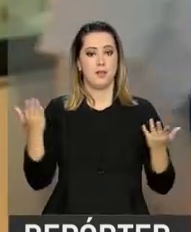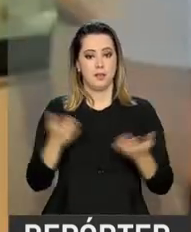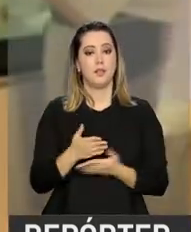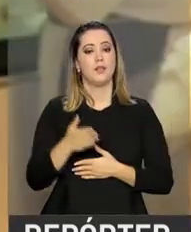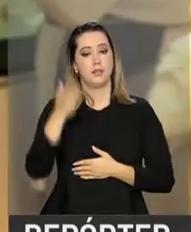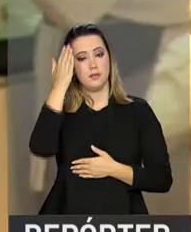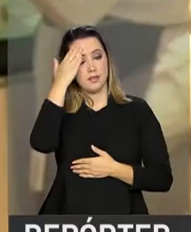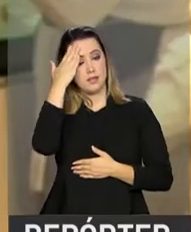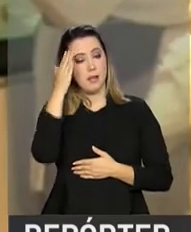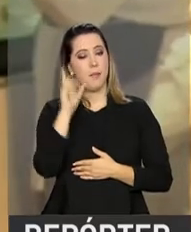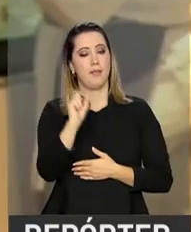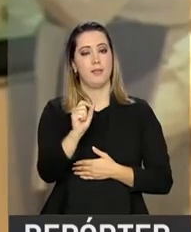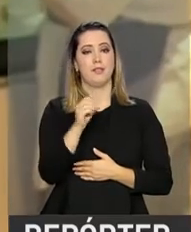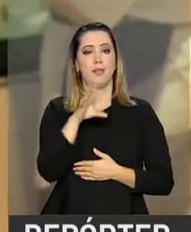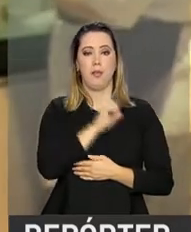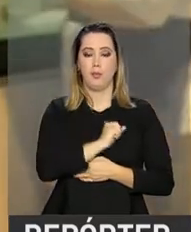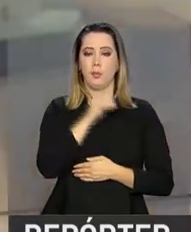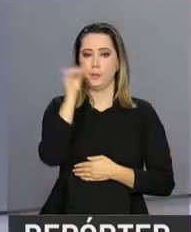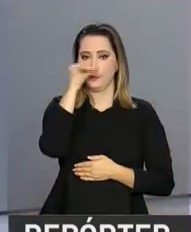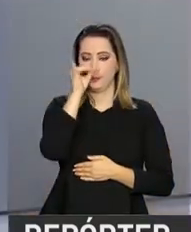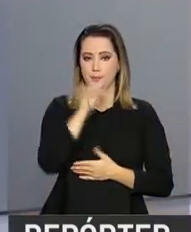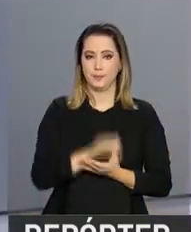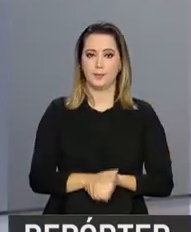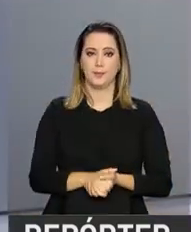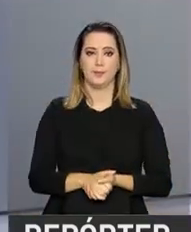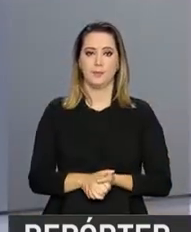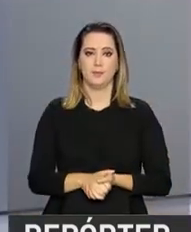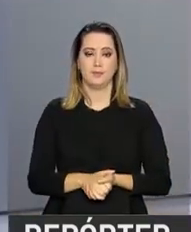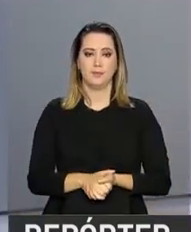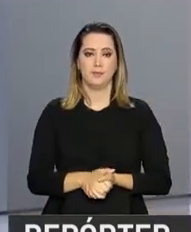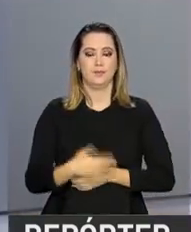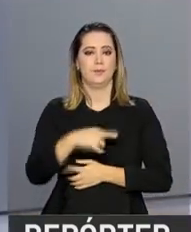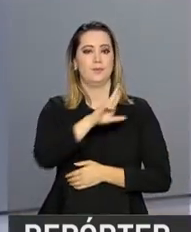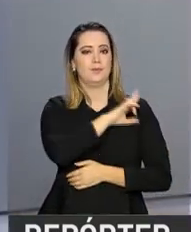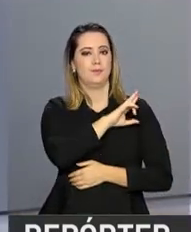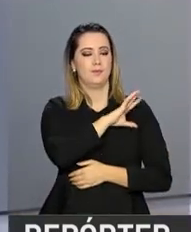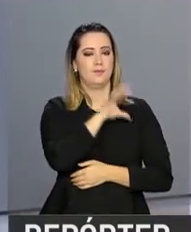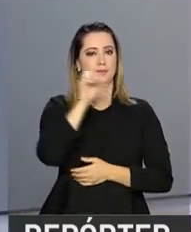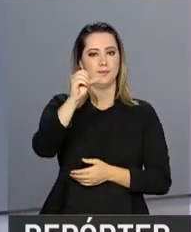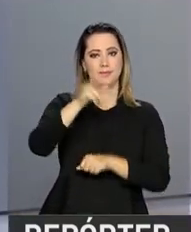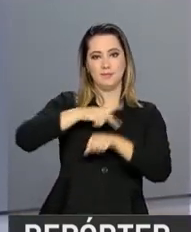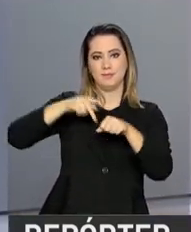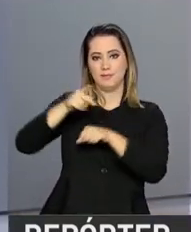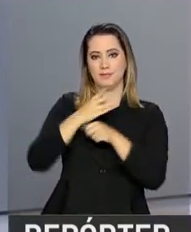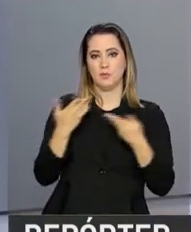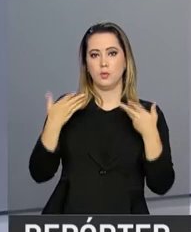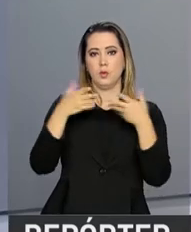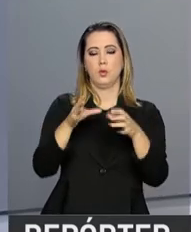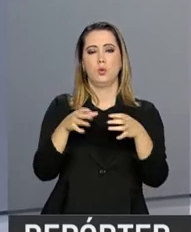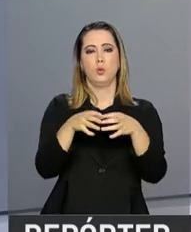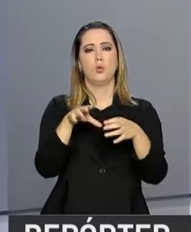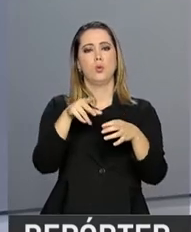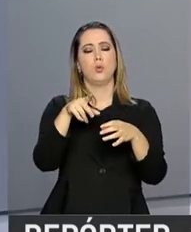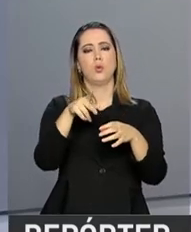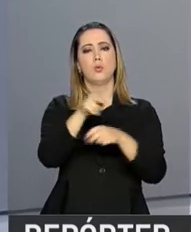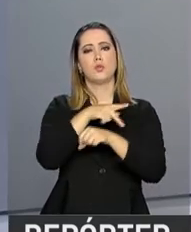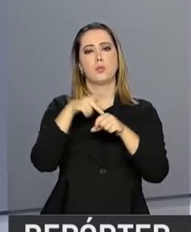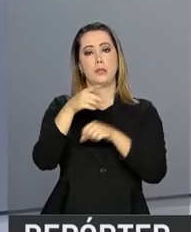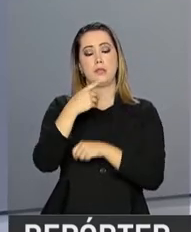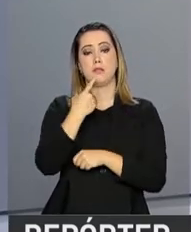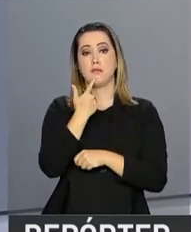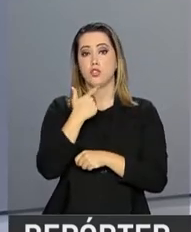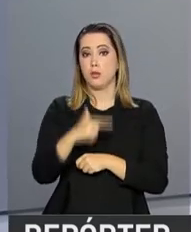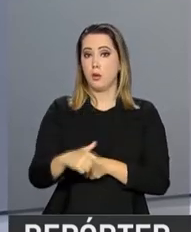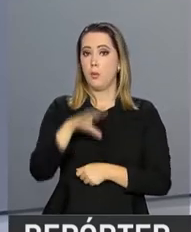vai saber já a aaa representantes dos nove países que integram a comunidade dos países de língua